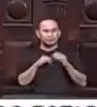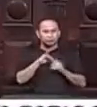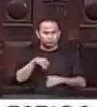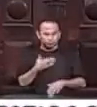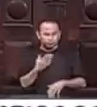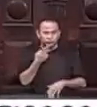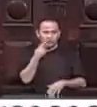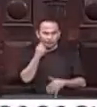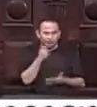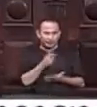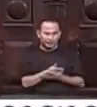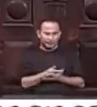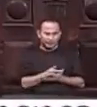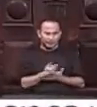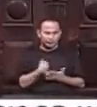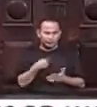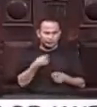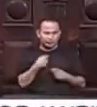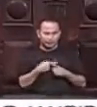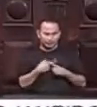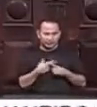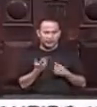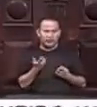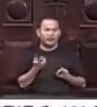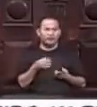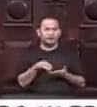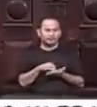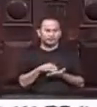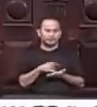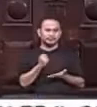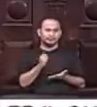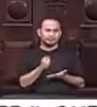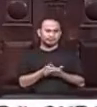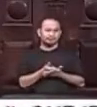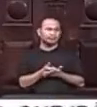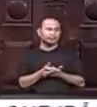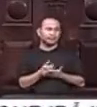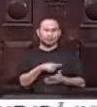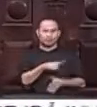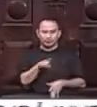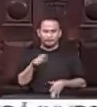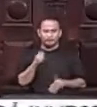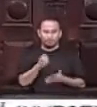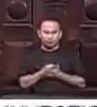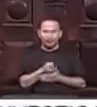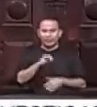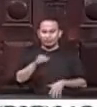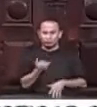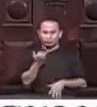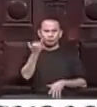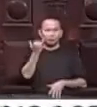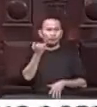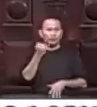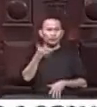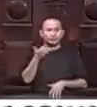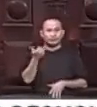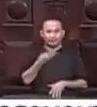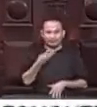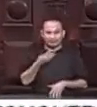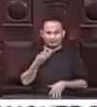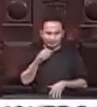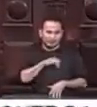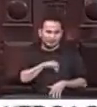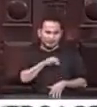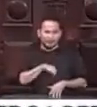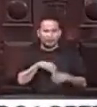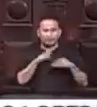secretário? Acho que não. Vossas Excelências vão pagar juros sobre o 13º salário